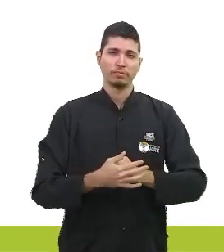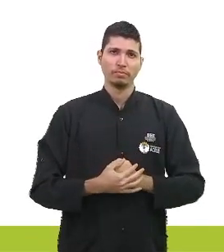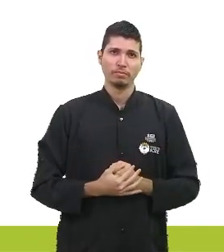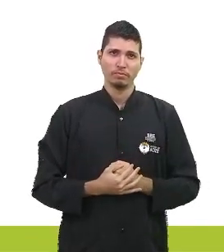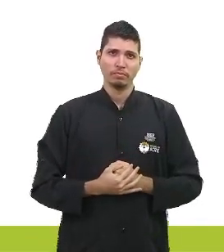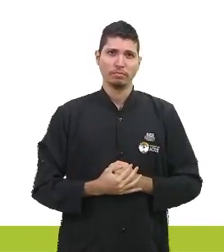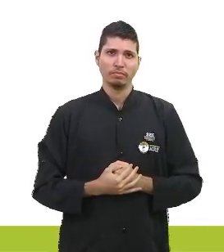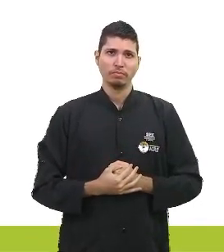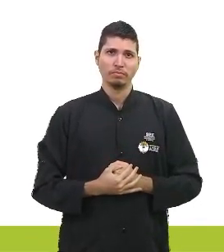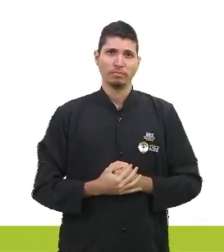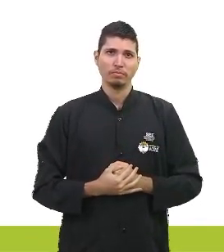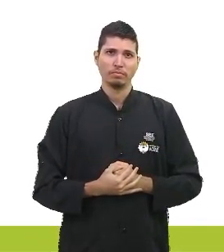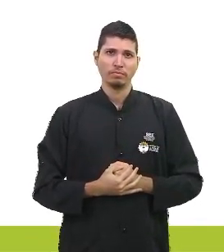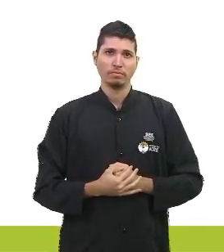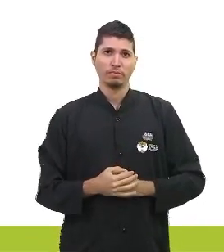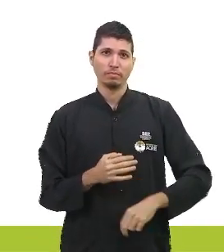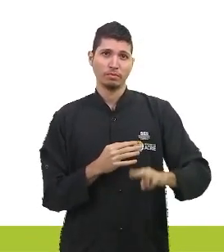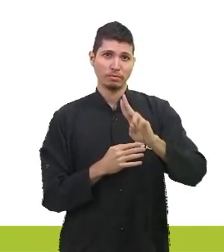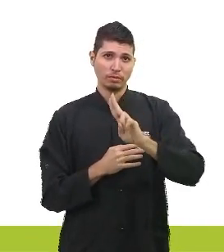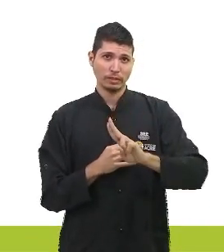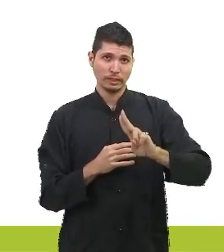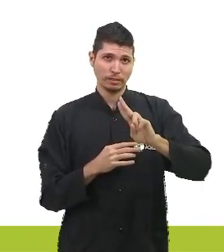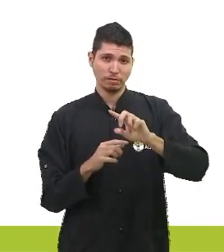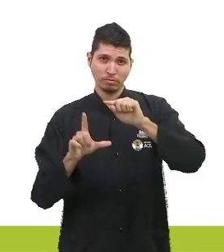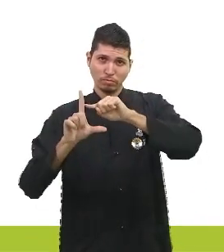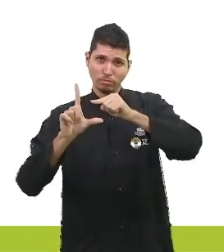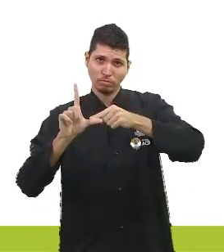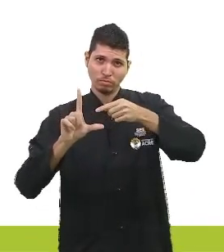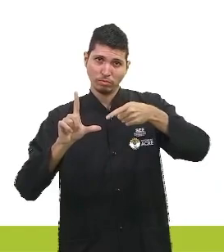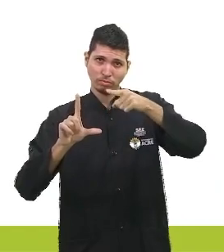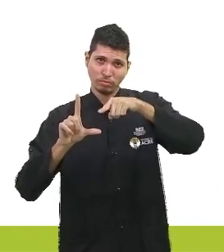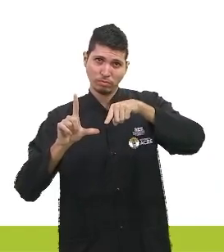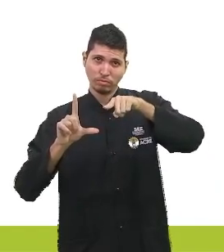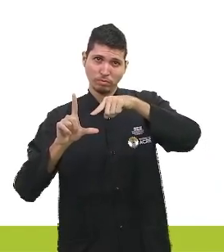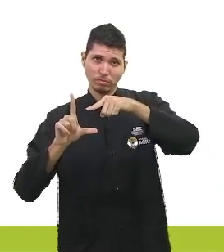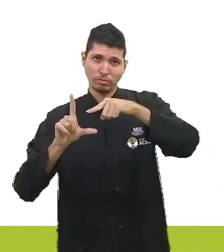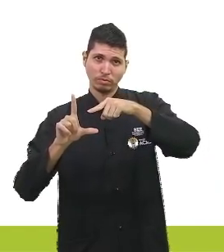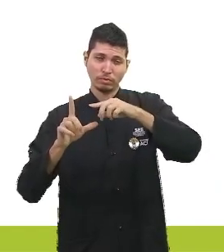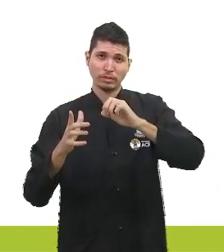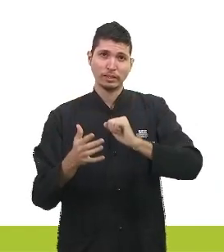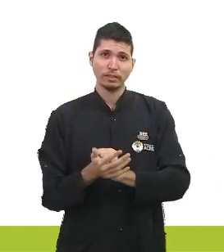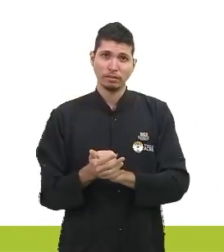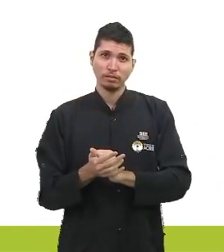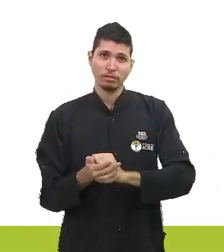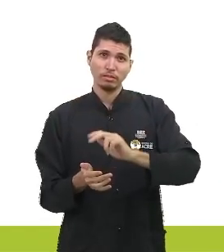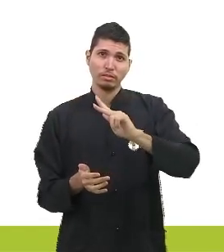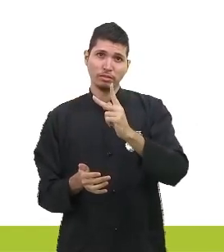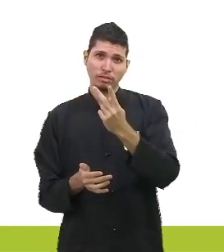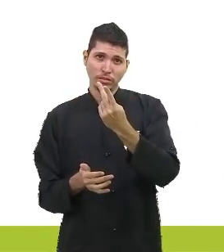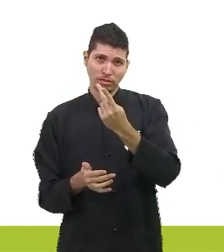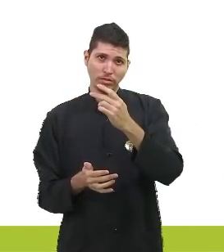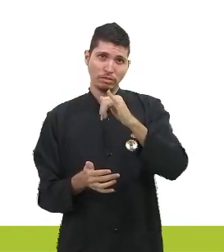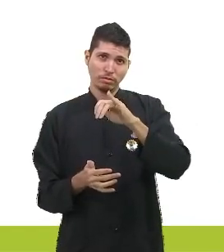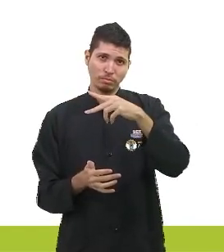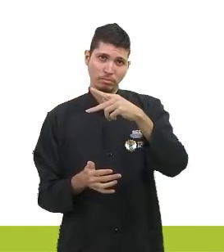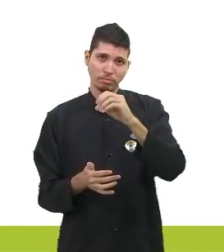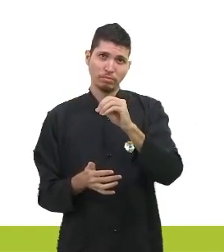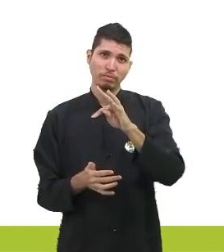ok? Peguei um ângulo alfa e peguei a hipotenusa do triângulo. Digamos que a hipotenusa seja